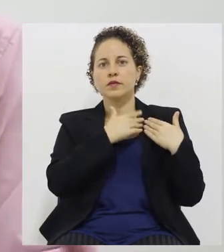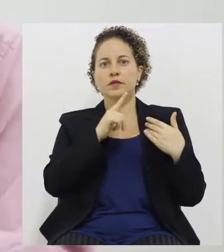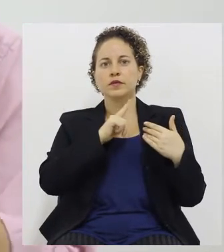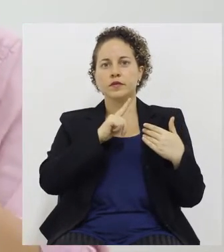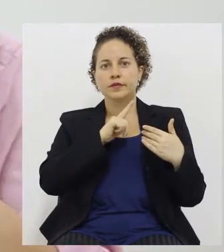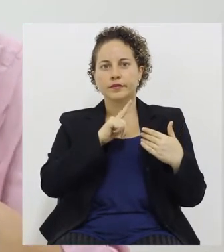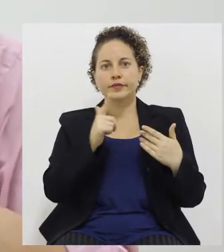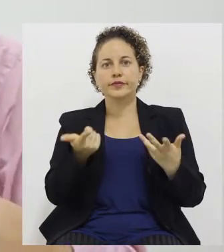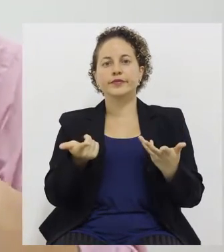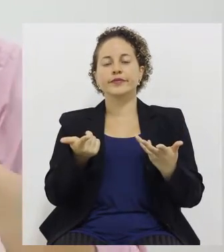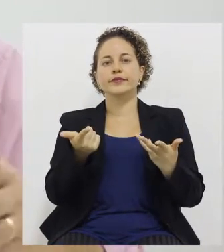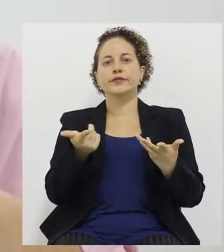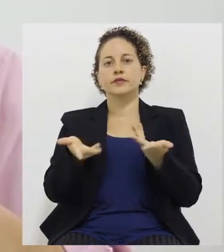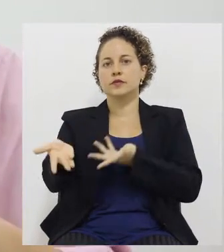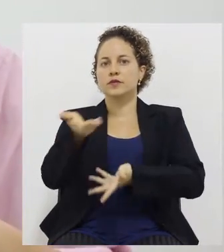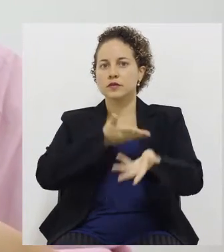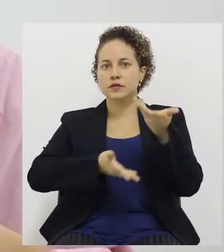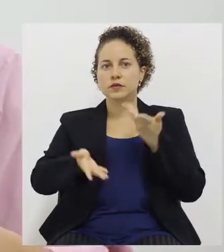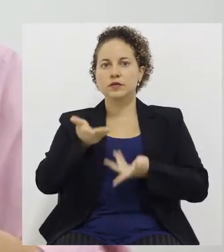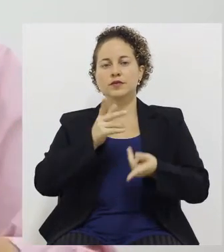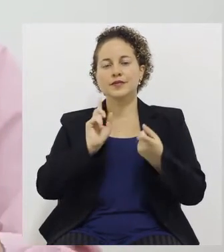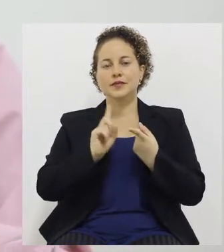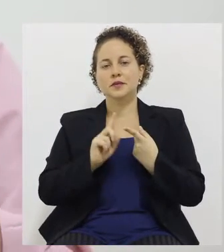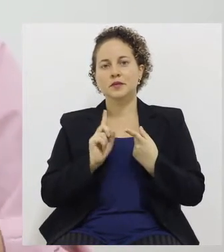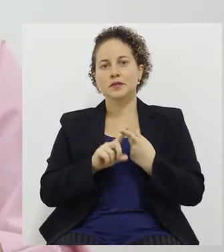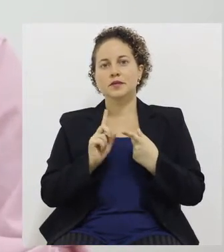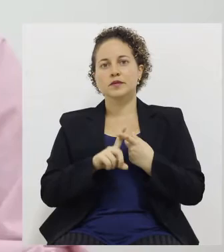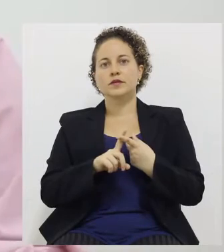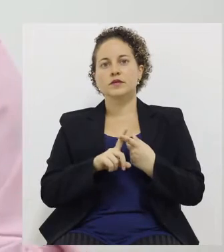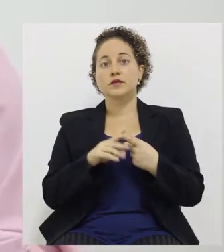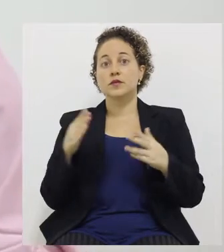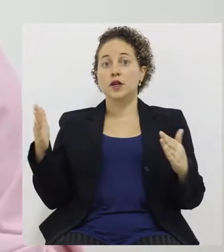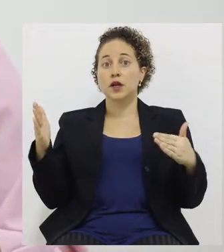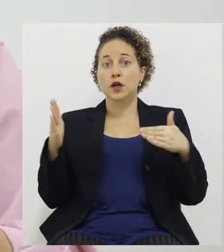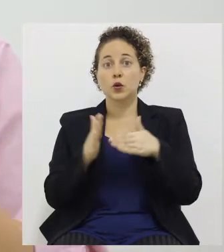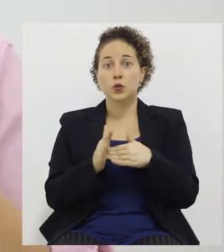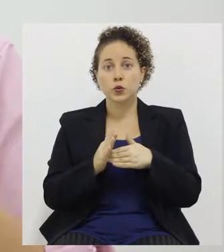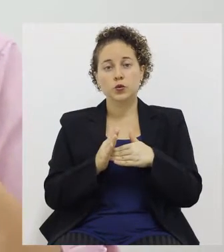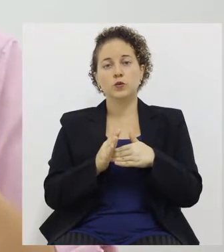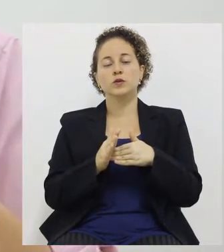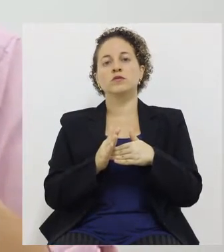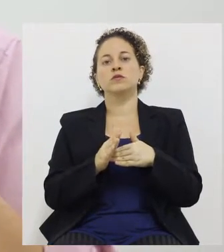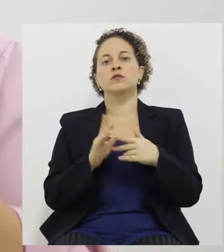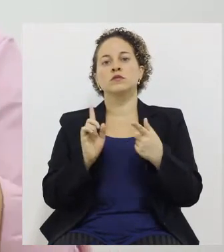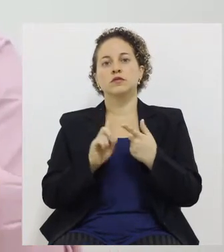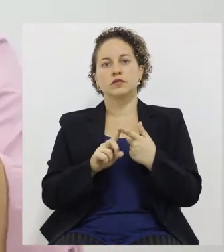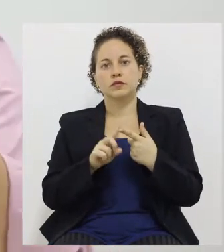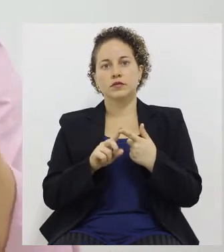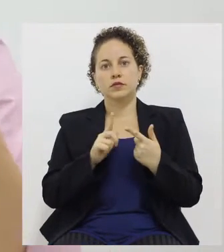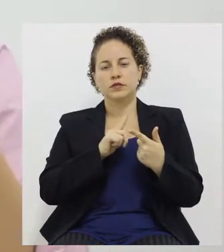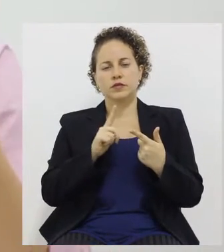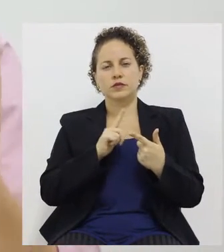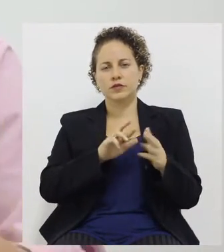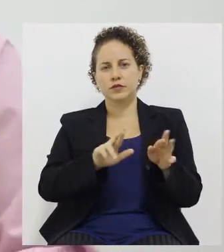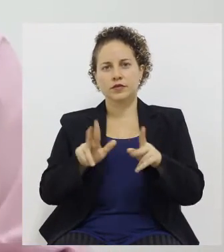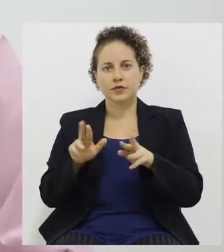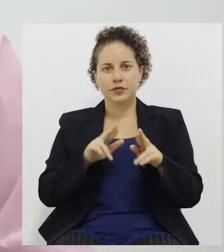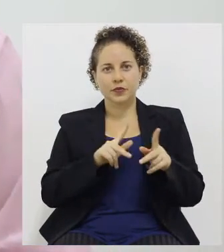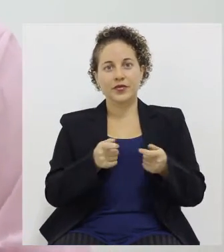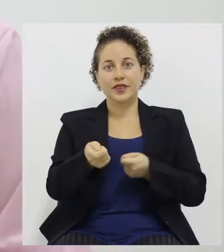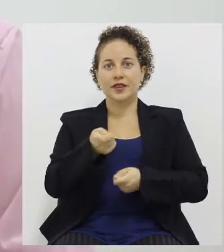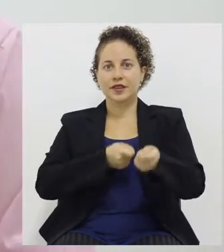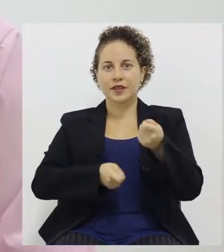quando se estabelece um compromisso entre as partes. E por fim, a última dos modos